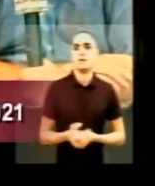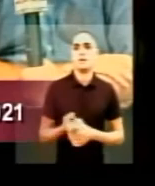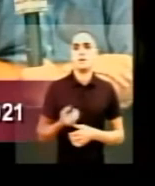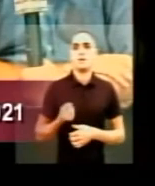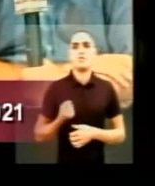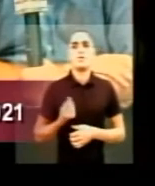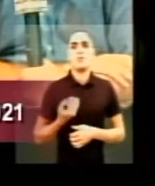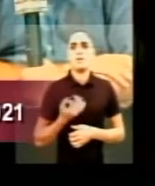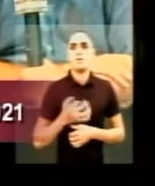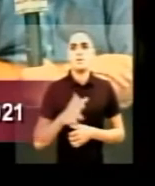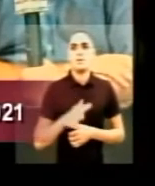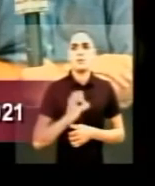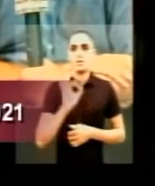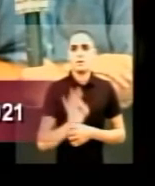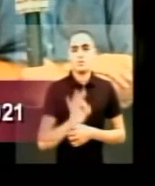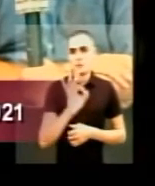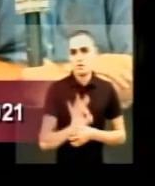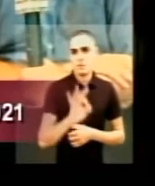2,54%.